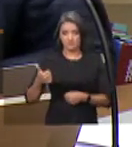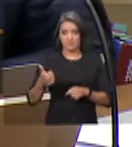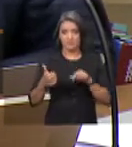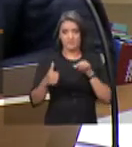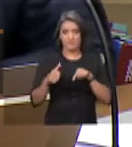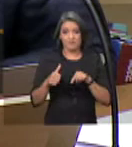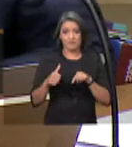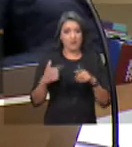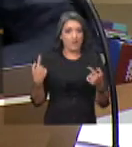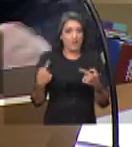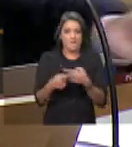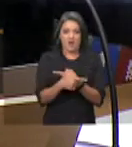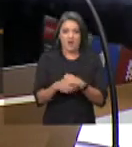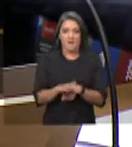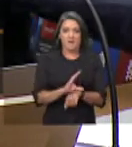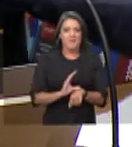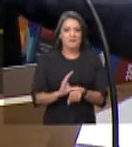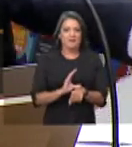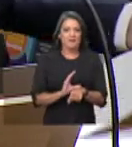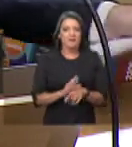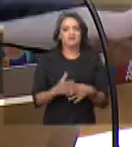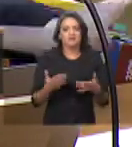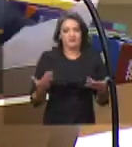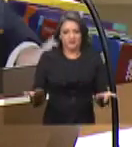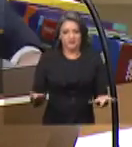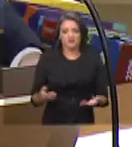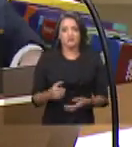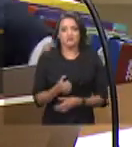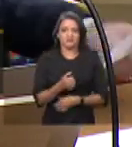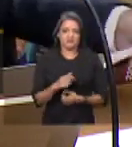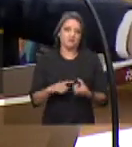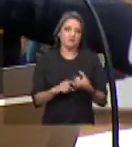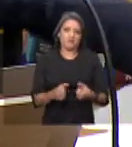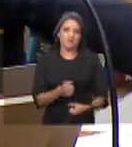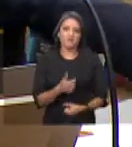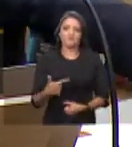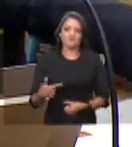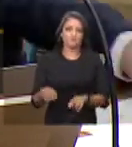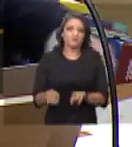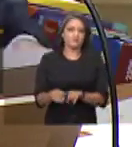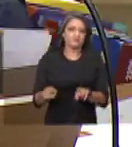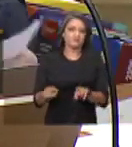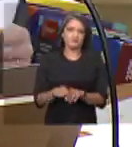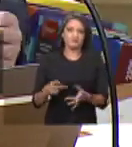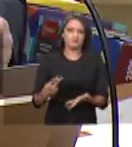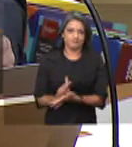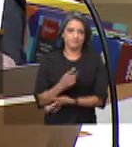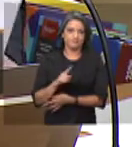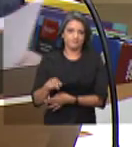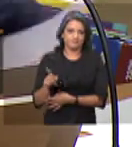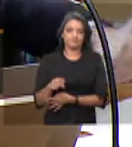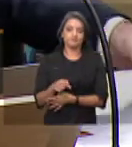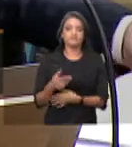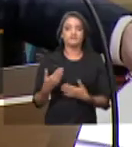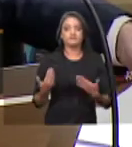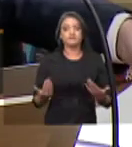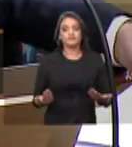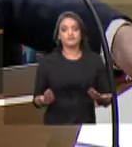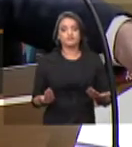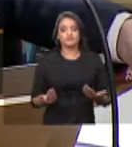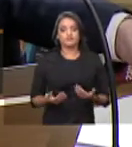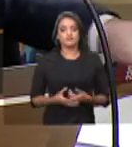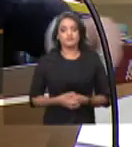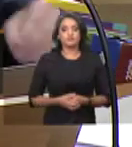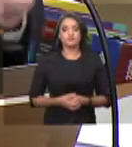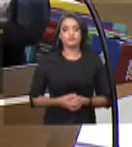fosse inconstitucional certamente o 12 automaticamente o seria quero dizer assim